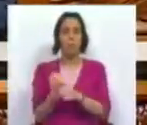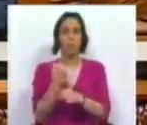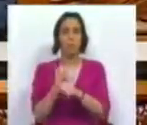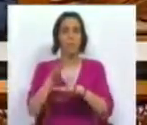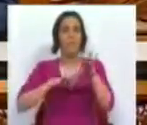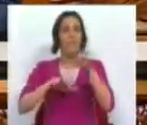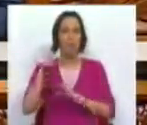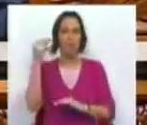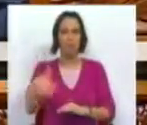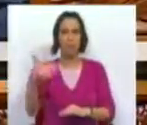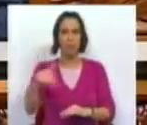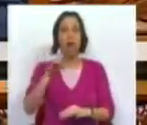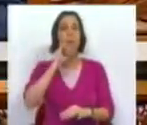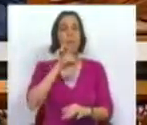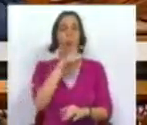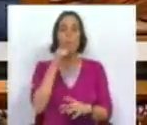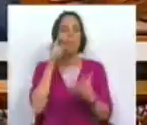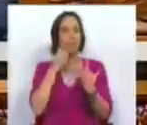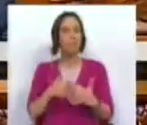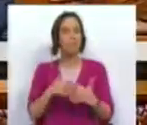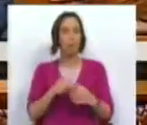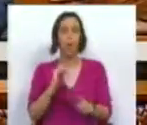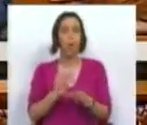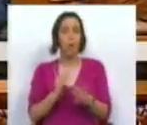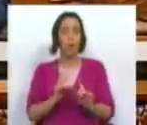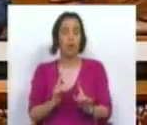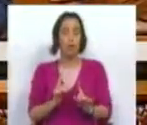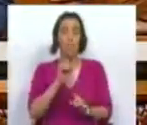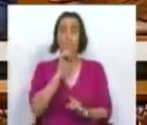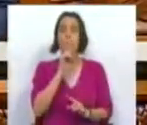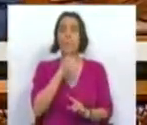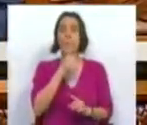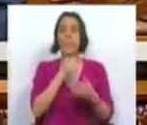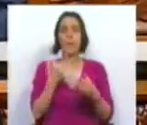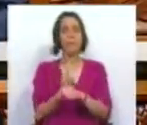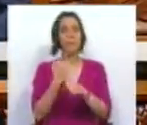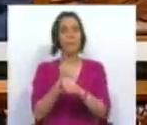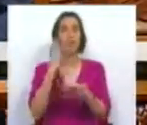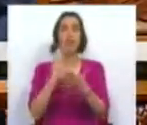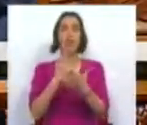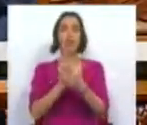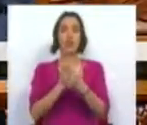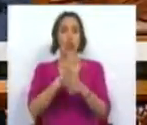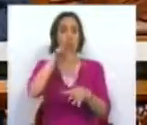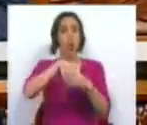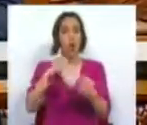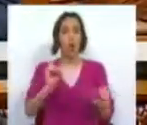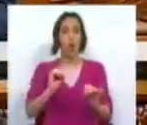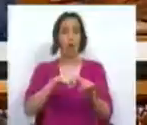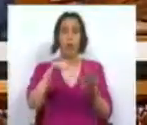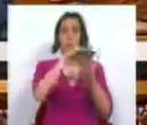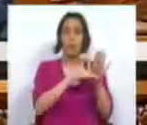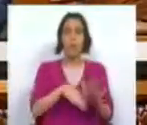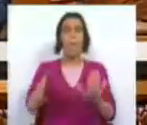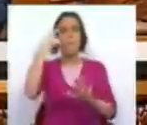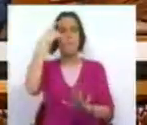intervenções efetuadas, pode-se ter comprometido não só a possibilidade de intervir nas escolas não abrangidas neste